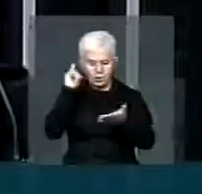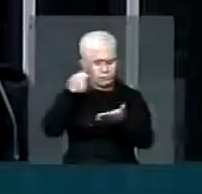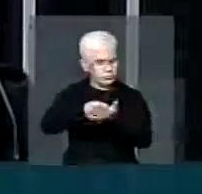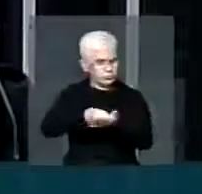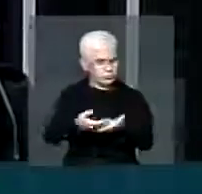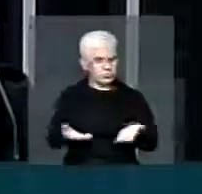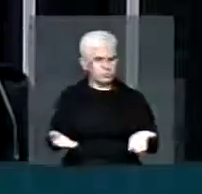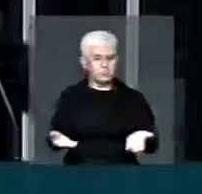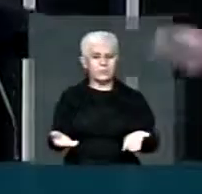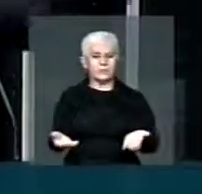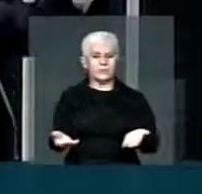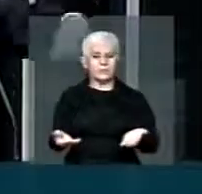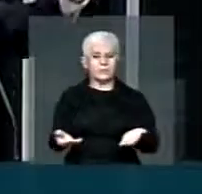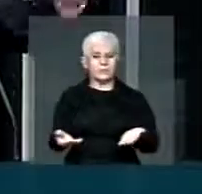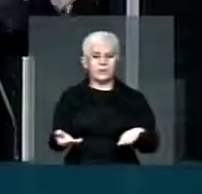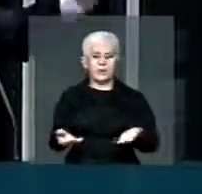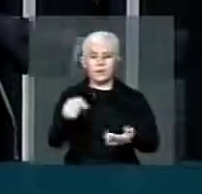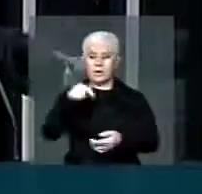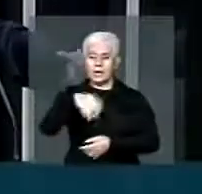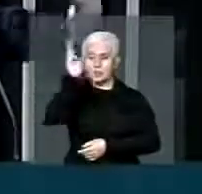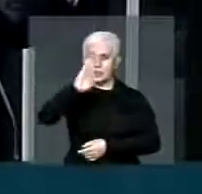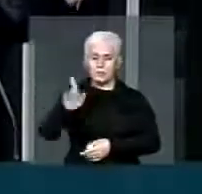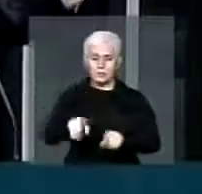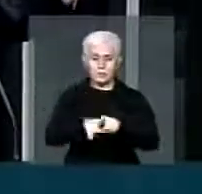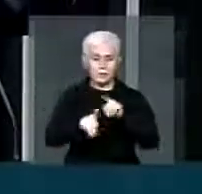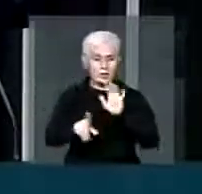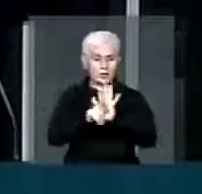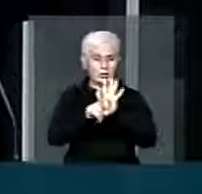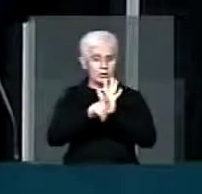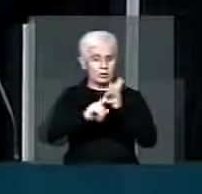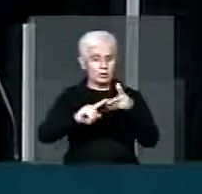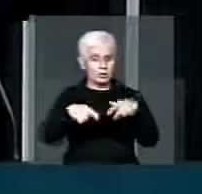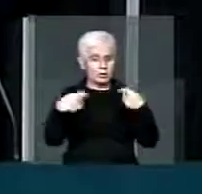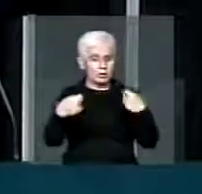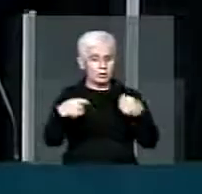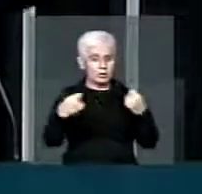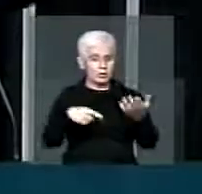obrigatórias. Sequer havia na legislação que